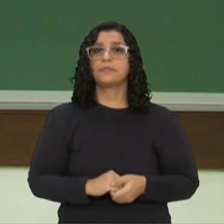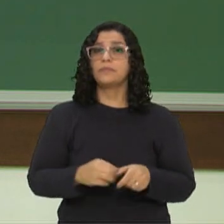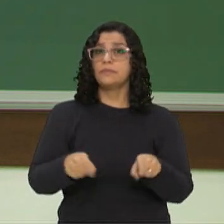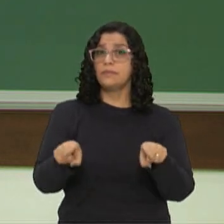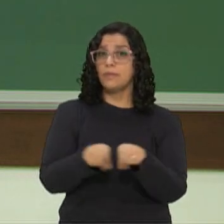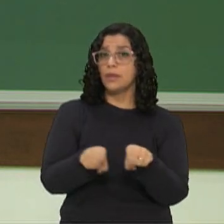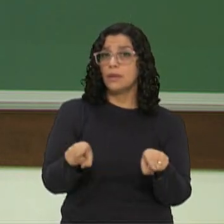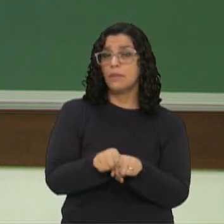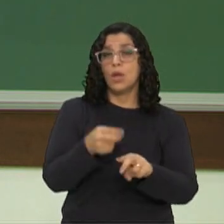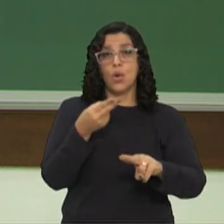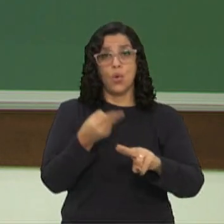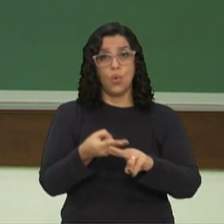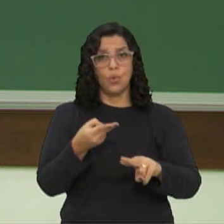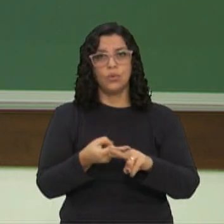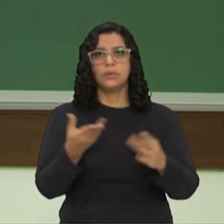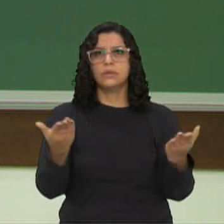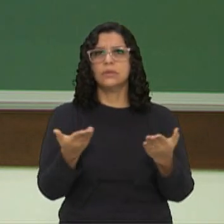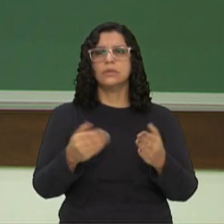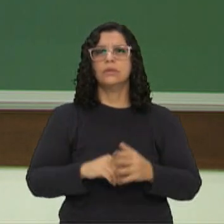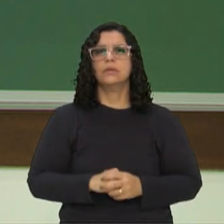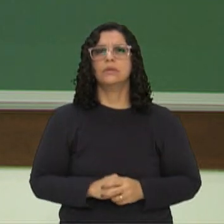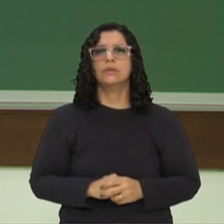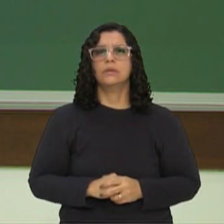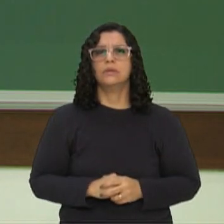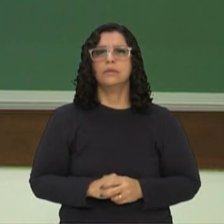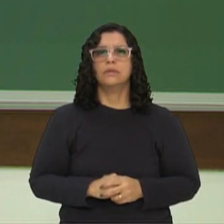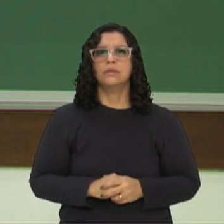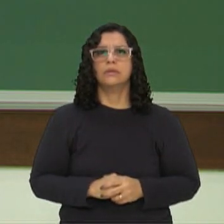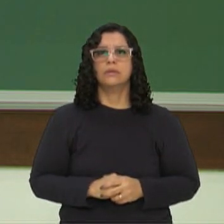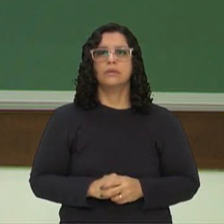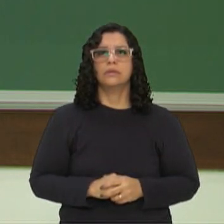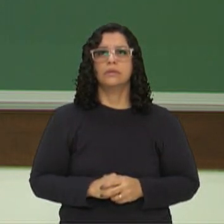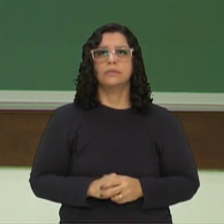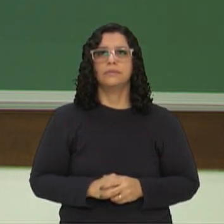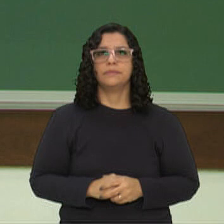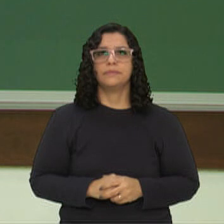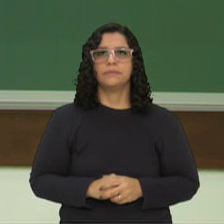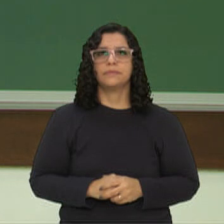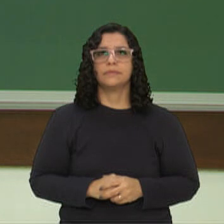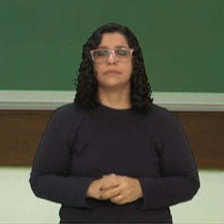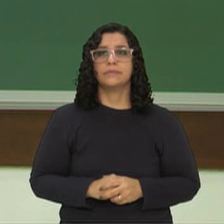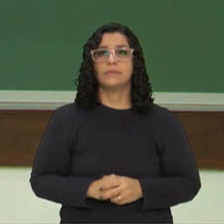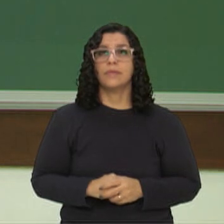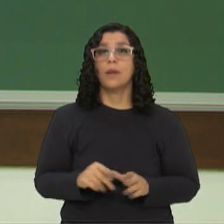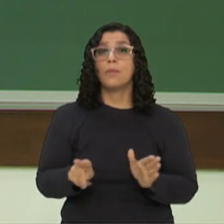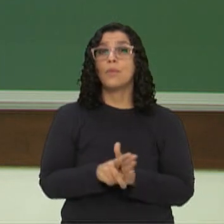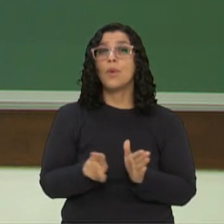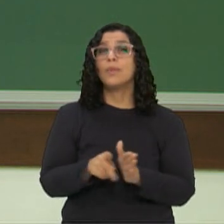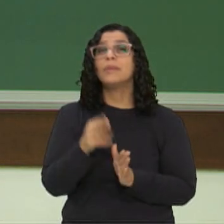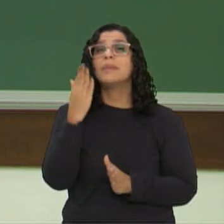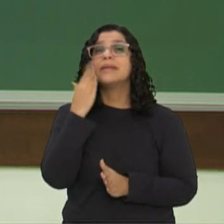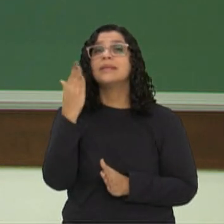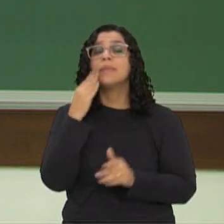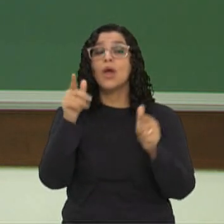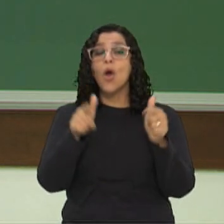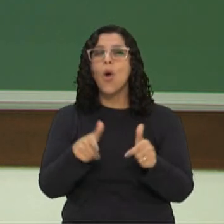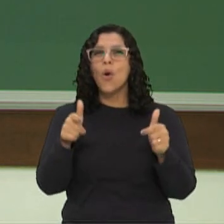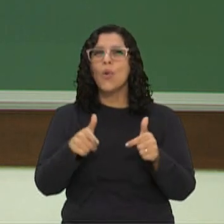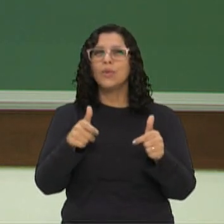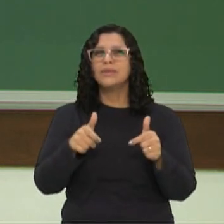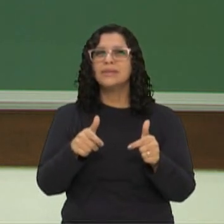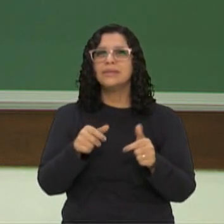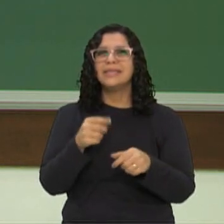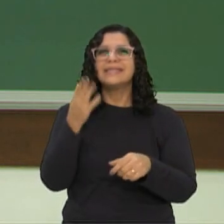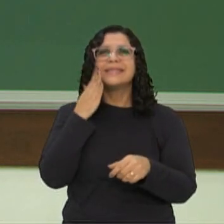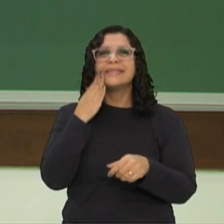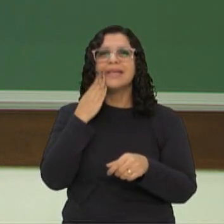Também é utilizado assim para grande escala, assim, para navegação As bússolas, né, elas